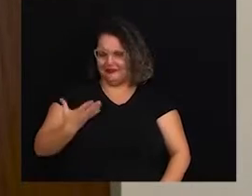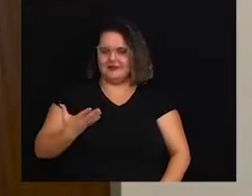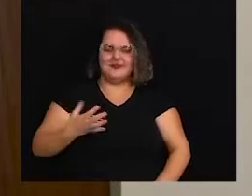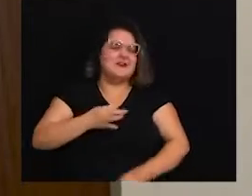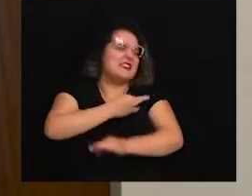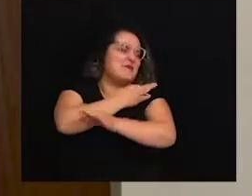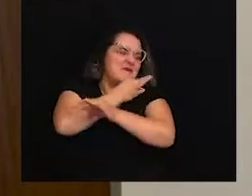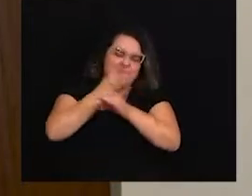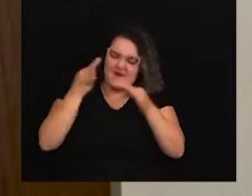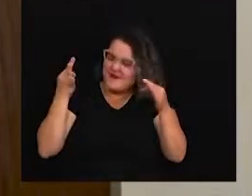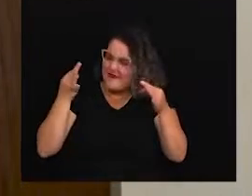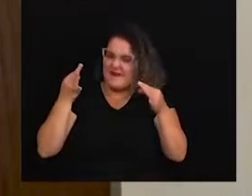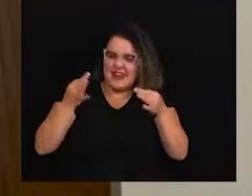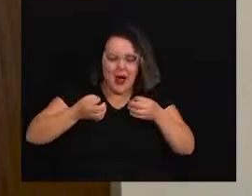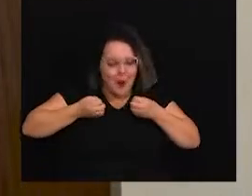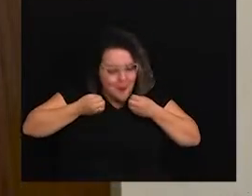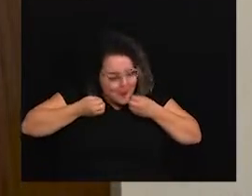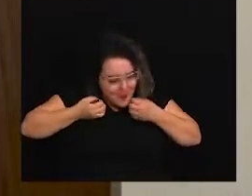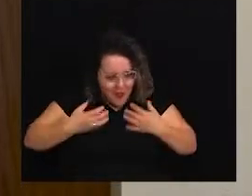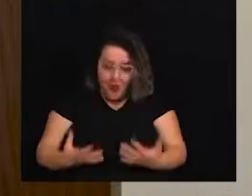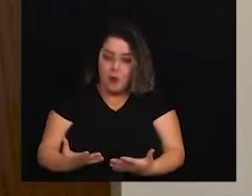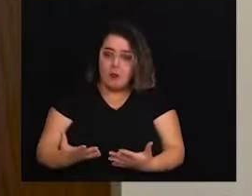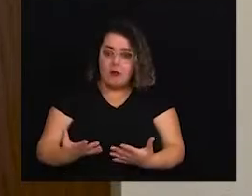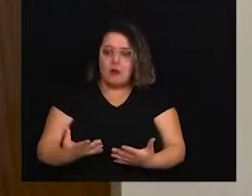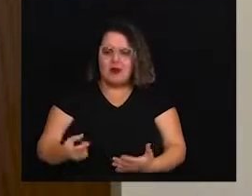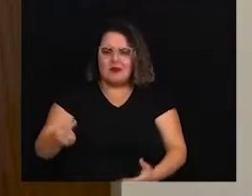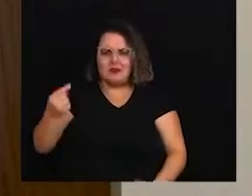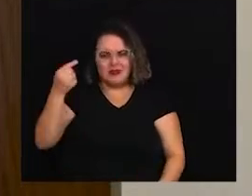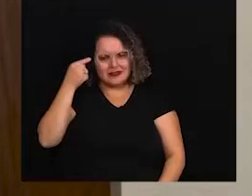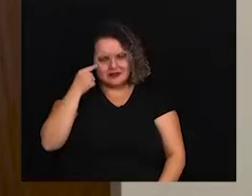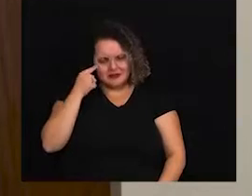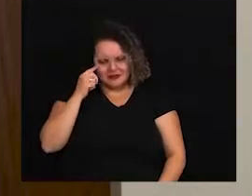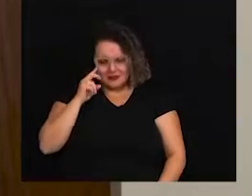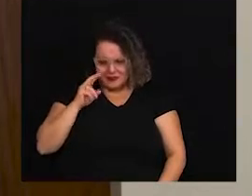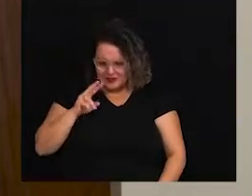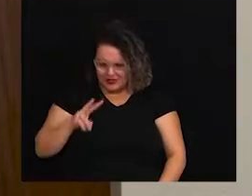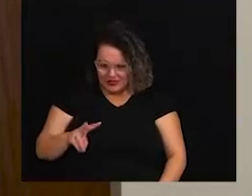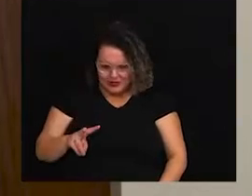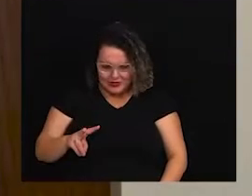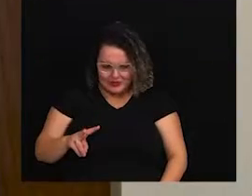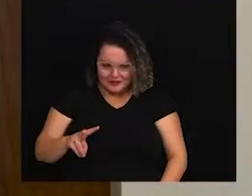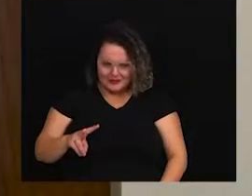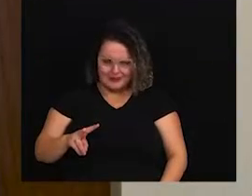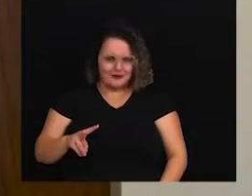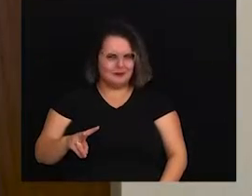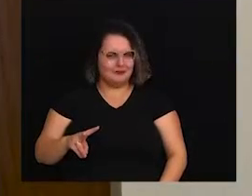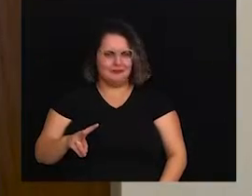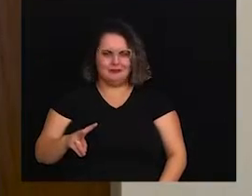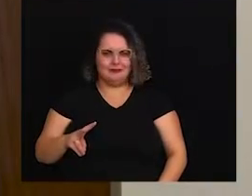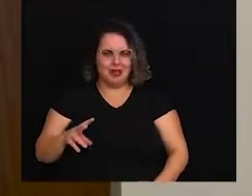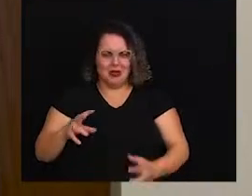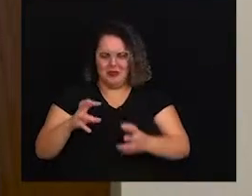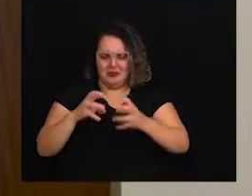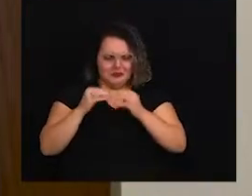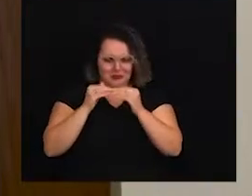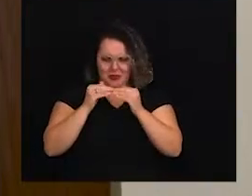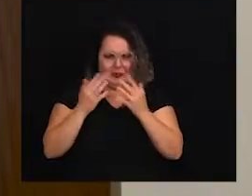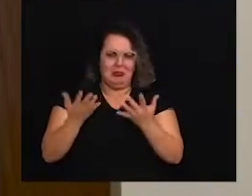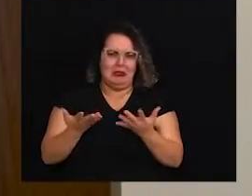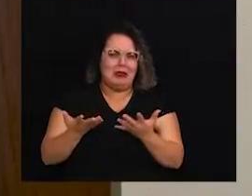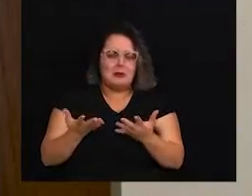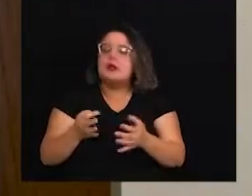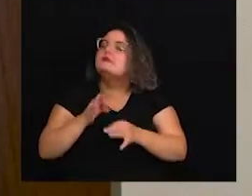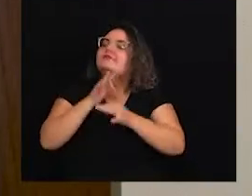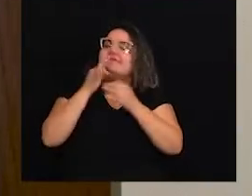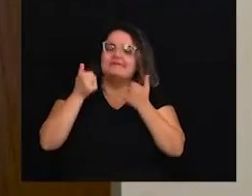bom? Fica excepcional, fica muito bom. Mas as pessoas imaginam no primeiro ver, né? Porque, nossa, não fica bom, não casa, né?